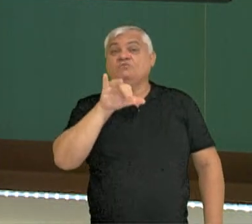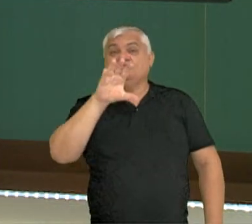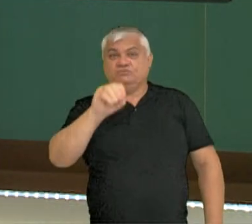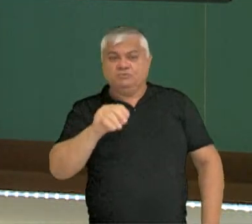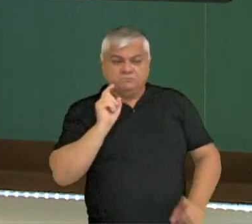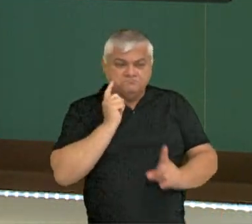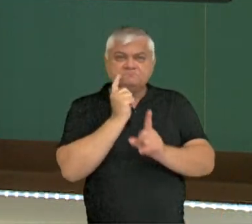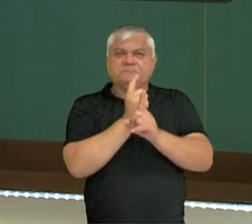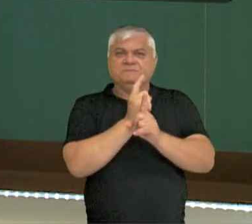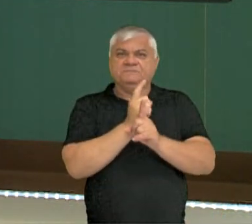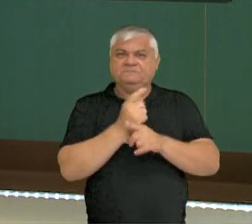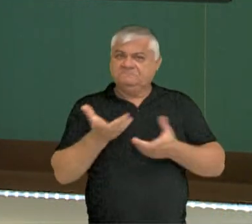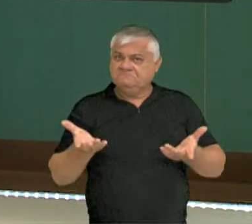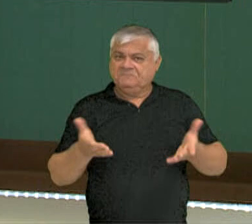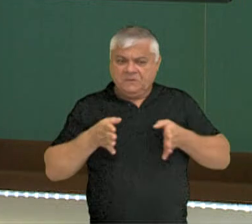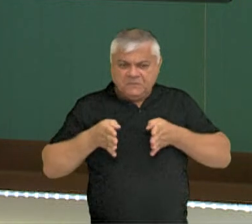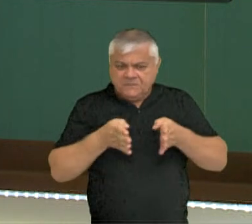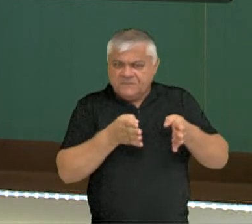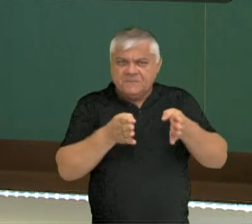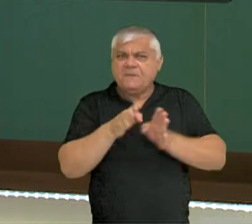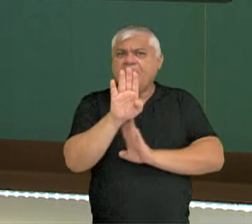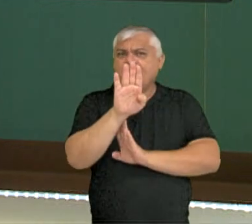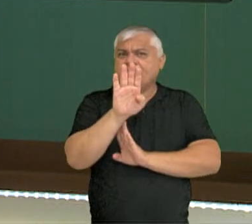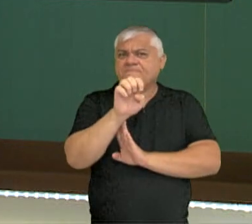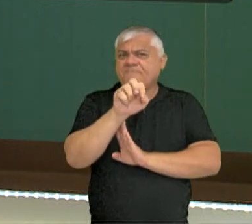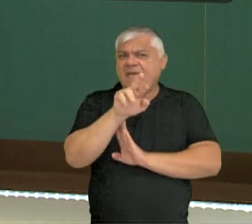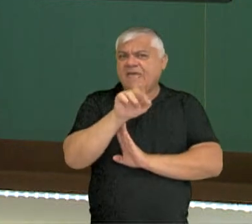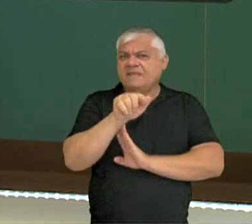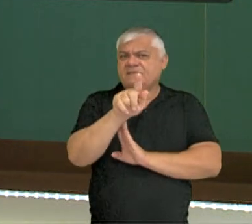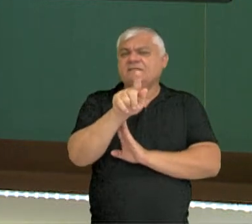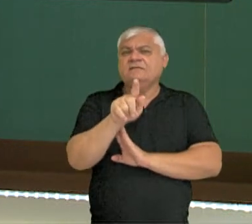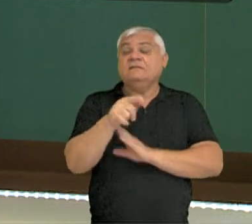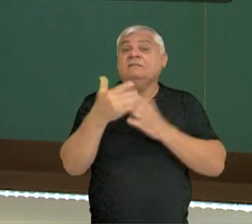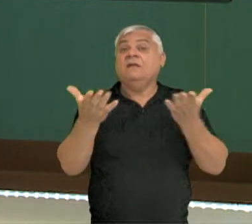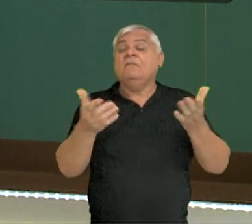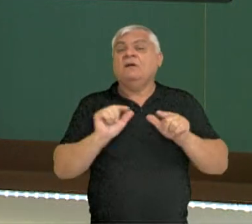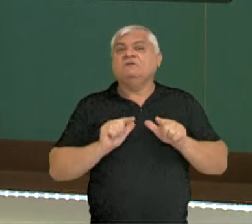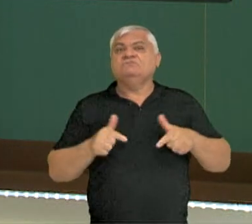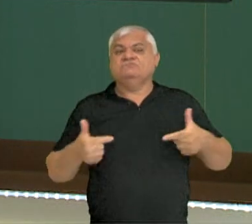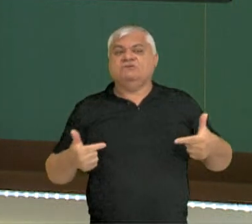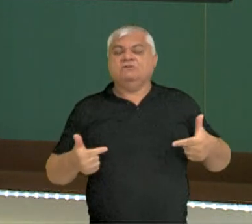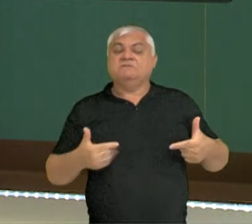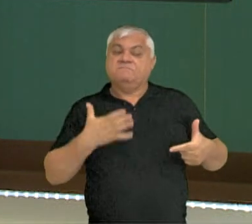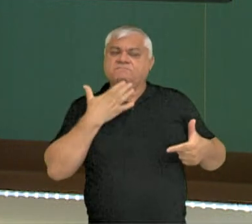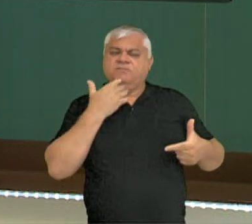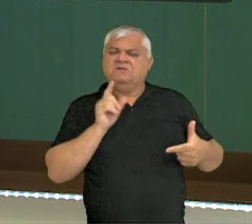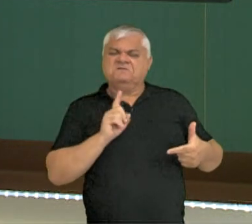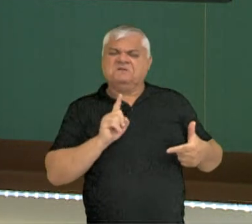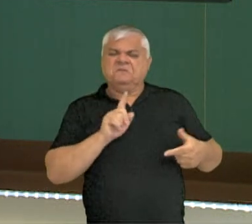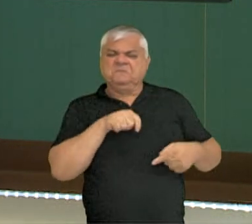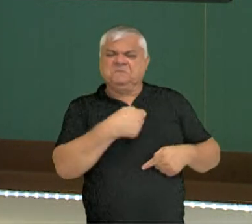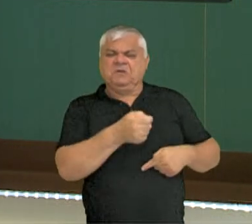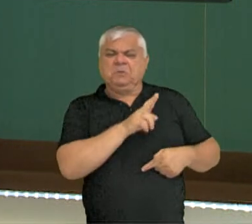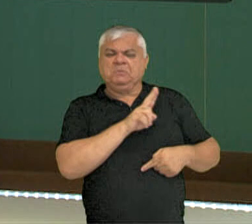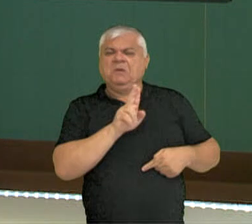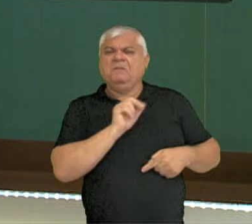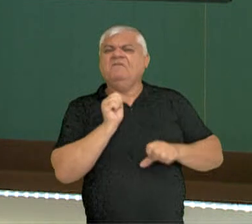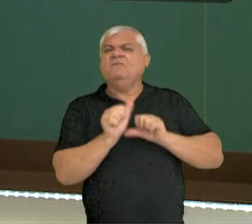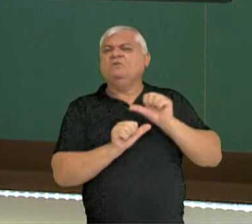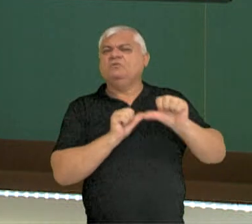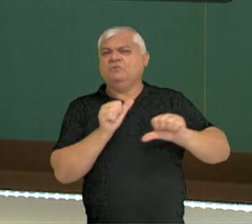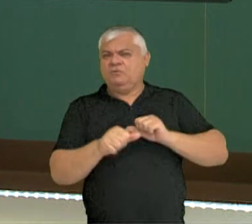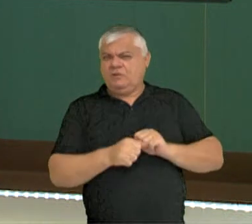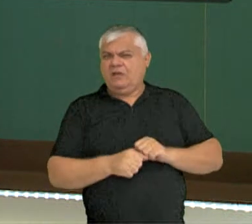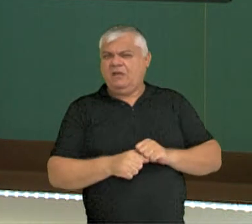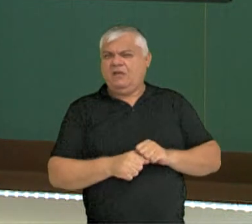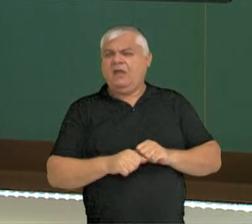Mar de Bering, né, Vitus Bering. Mas, por sorte, os estudiosos acharam melhor, não vai pegar bem, né? Vamos chamar